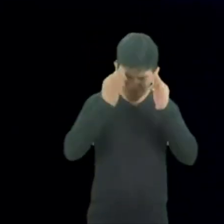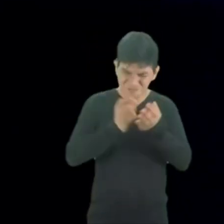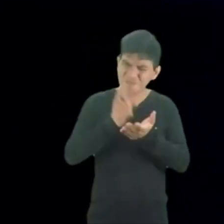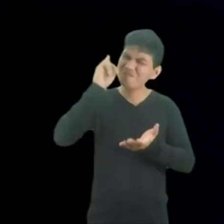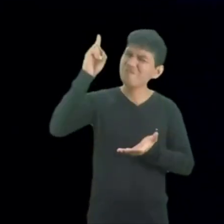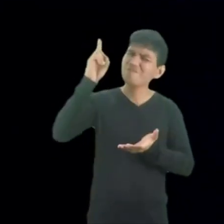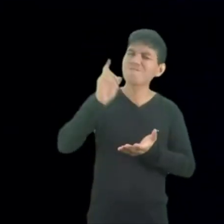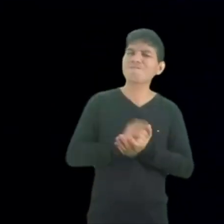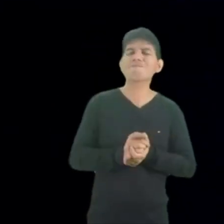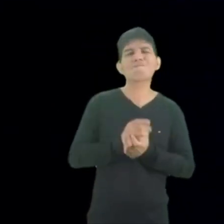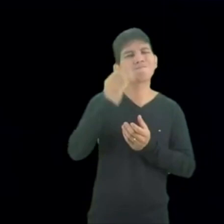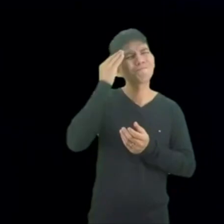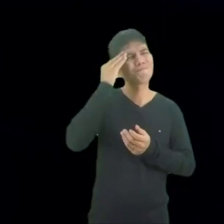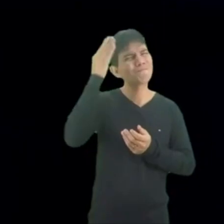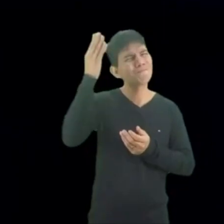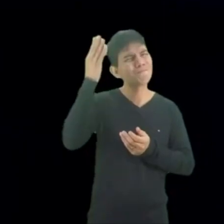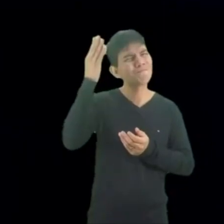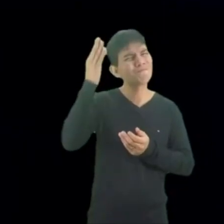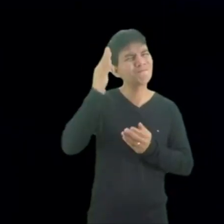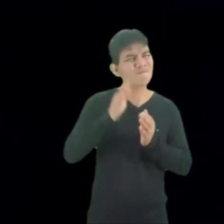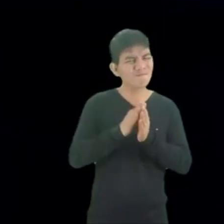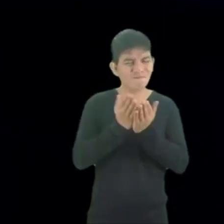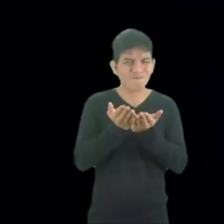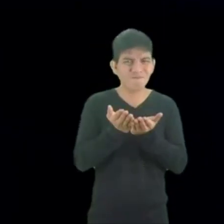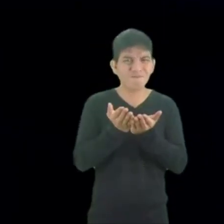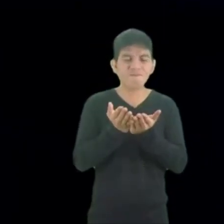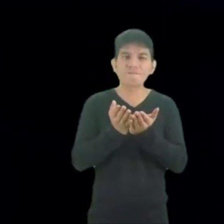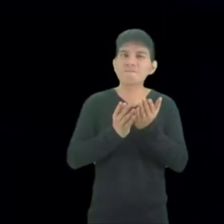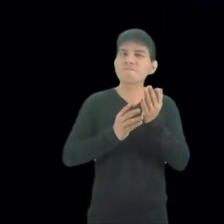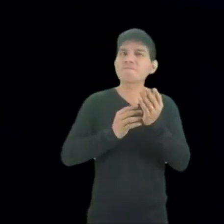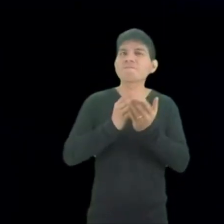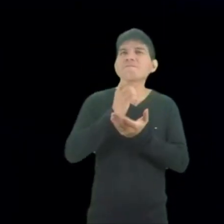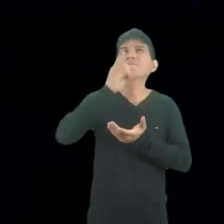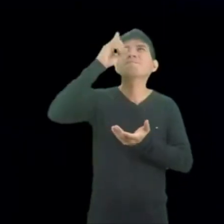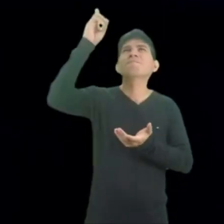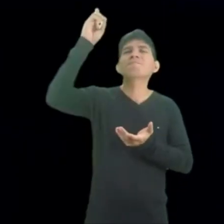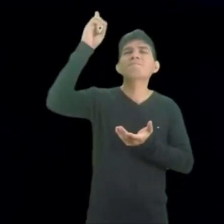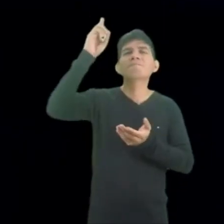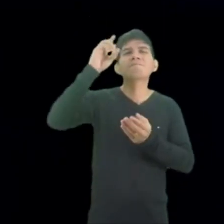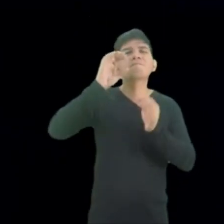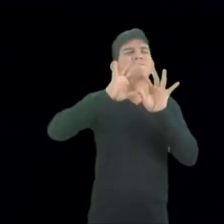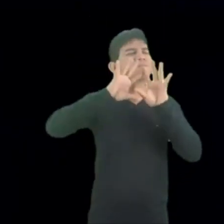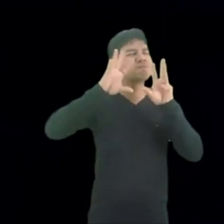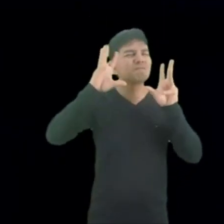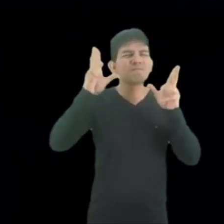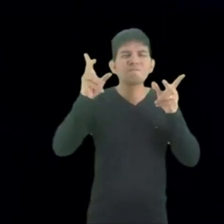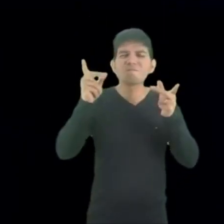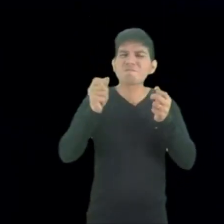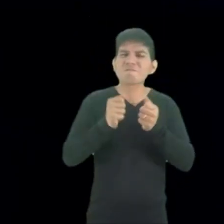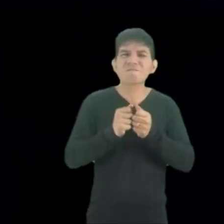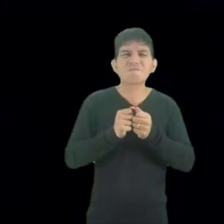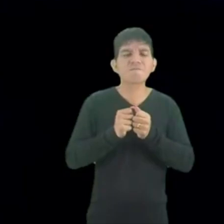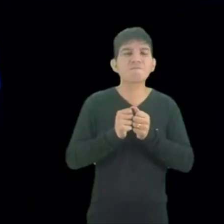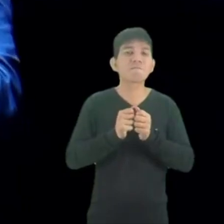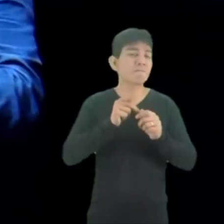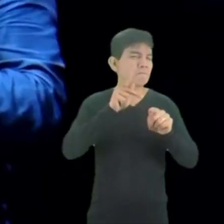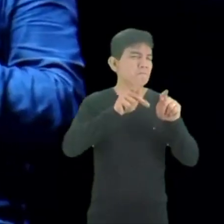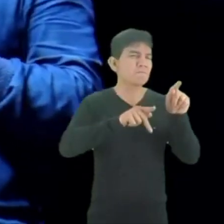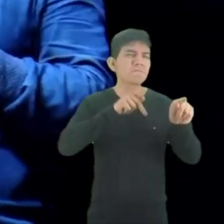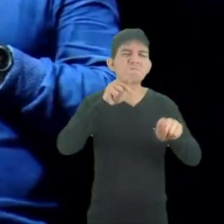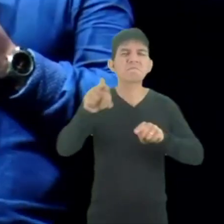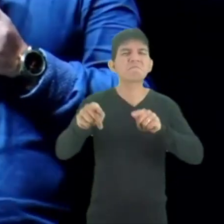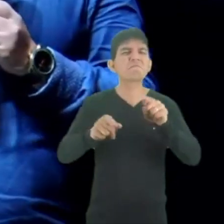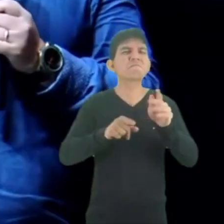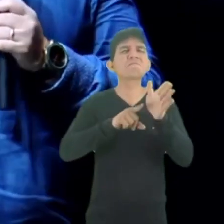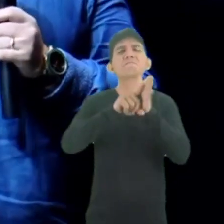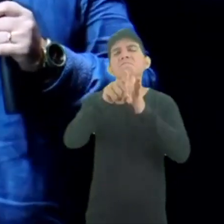Sabe que na Bíblia nós temos vários relatos de vários momentos em que as pessoas